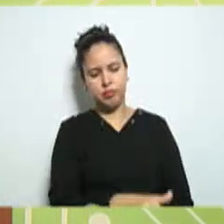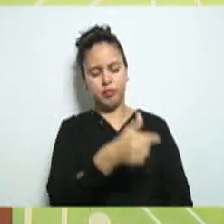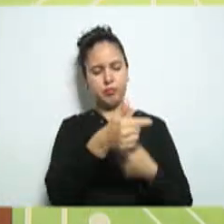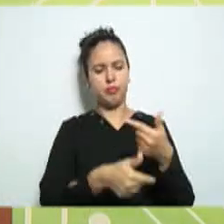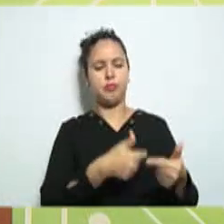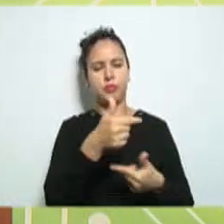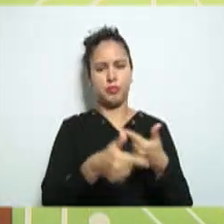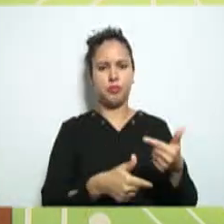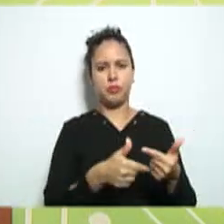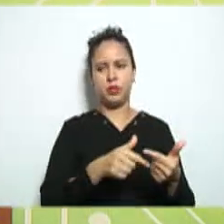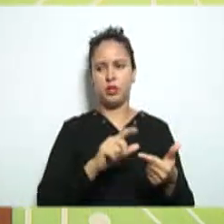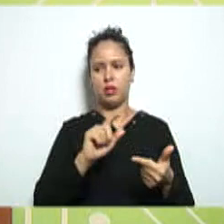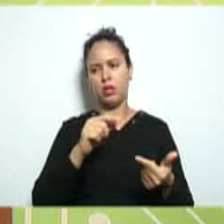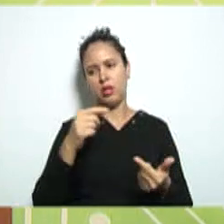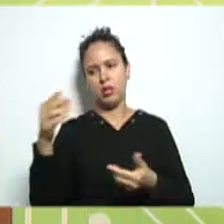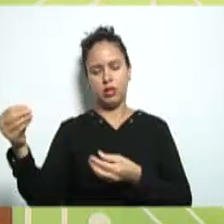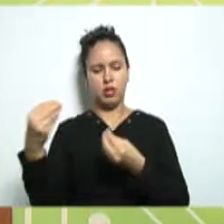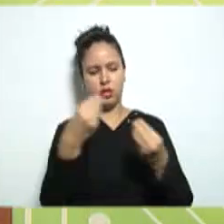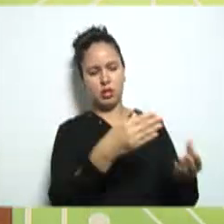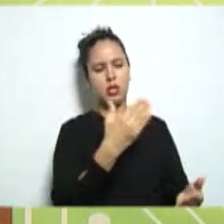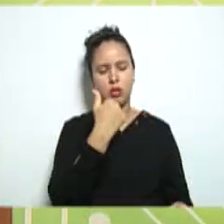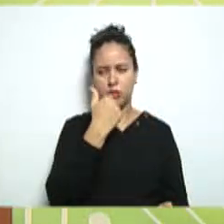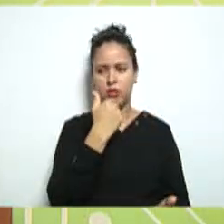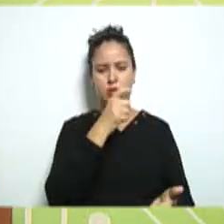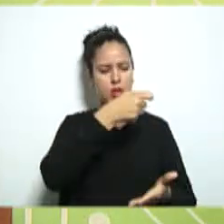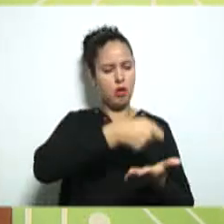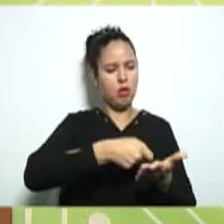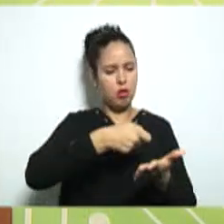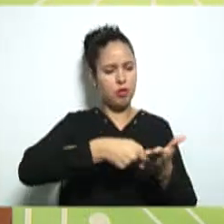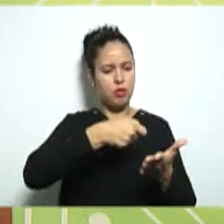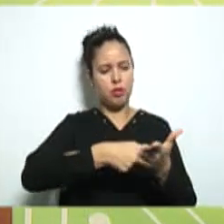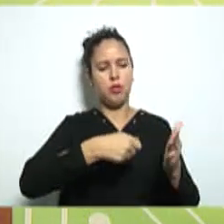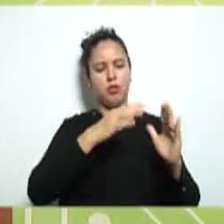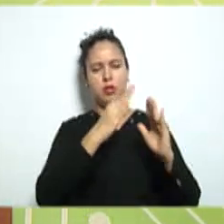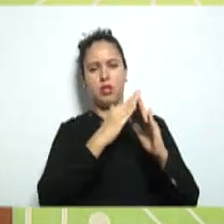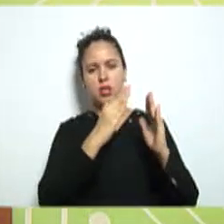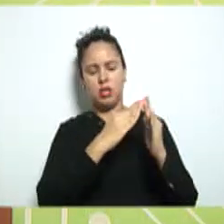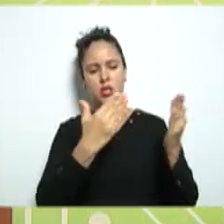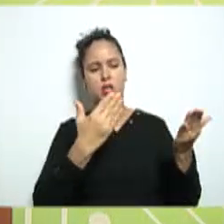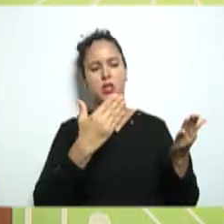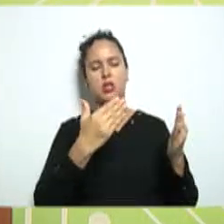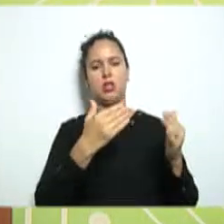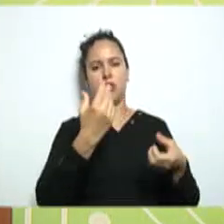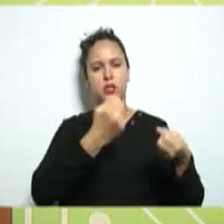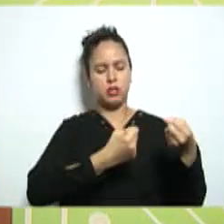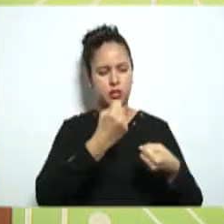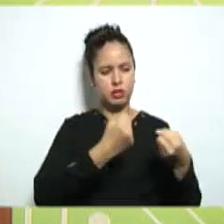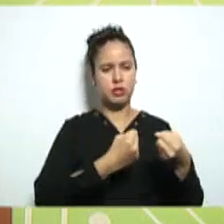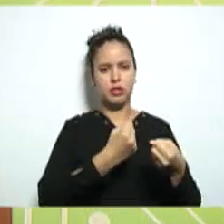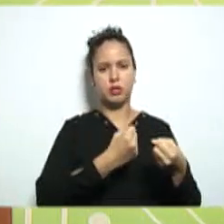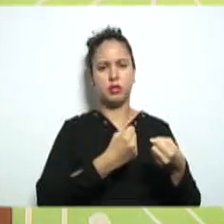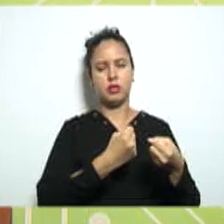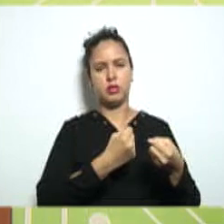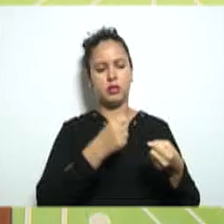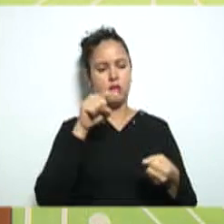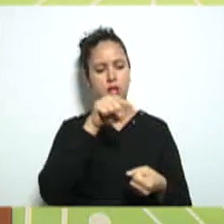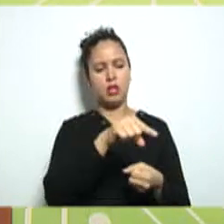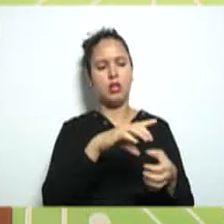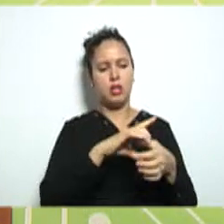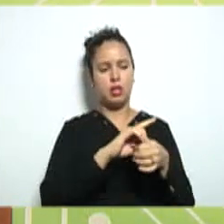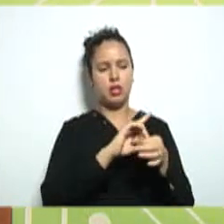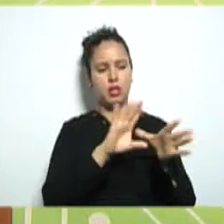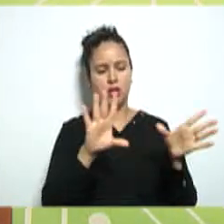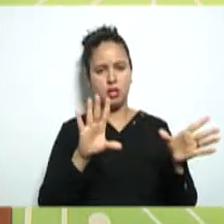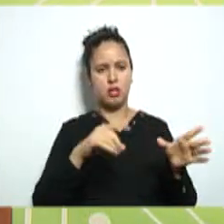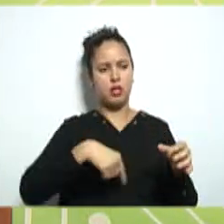por alimentação, por transporte, por moradia, sendo que o empregado ele não tem a liberdade